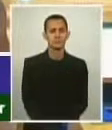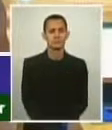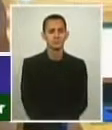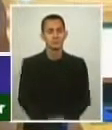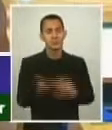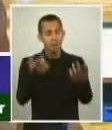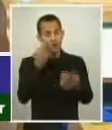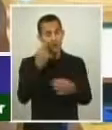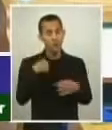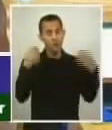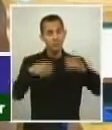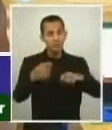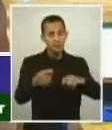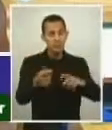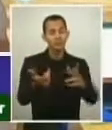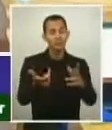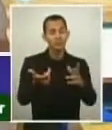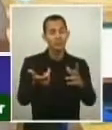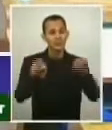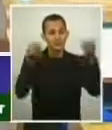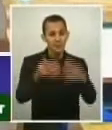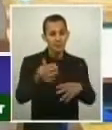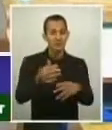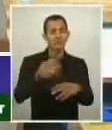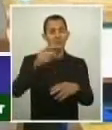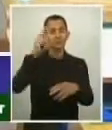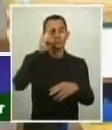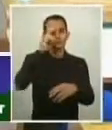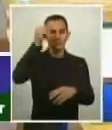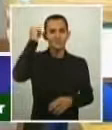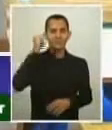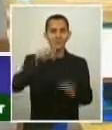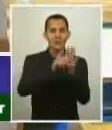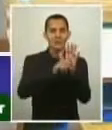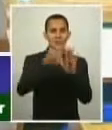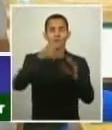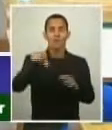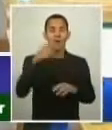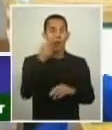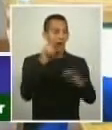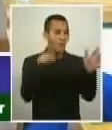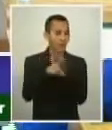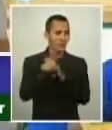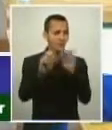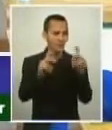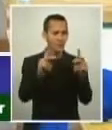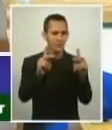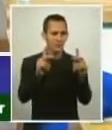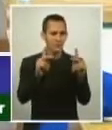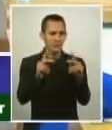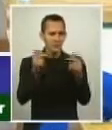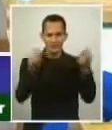bom então aí eu preciso voltar ao pano de fundo histórico do século 19 quero saber o seguinte tá tudo tranquilo até